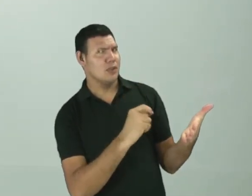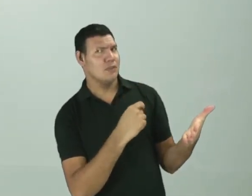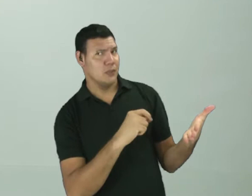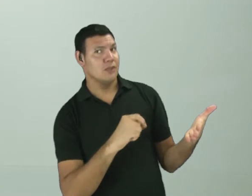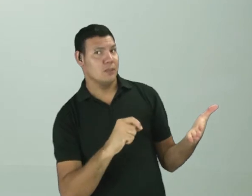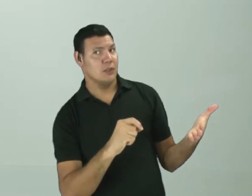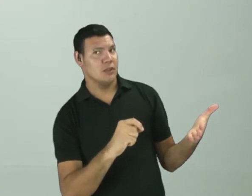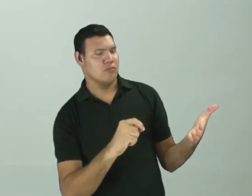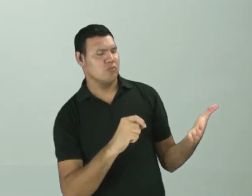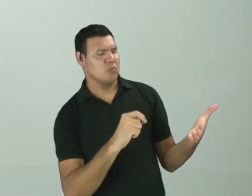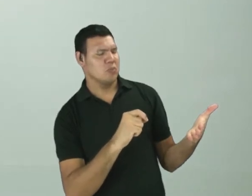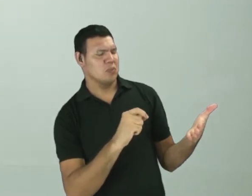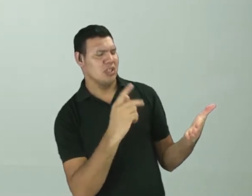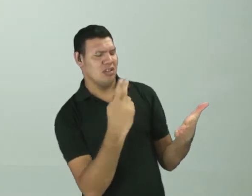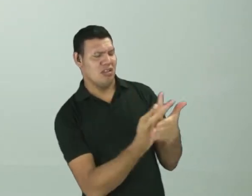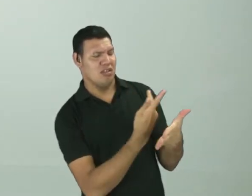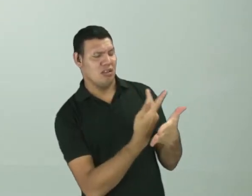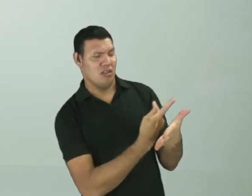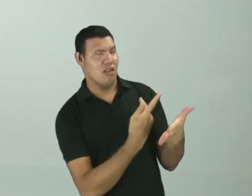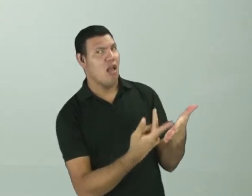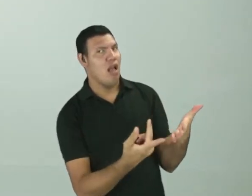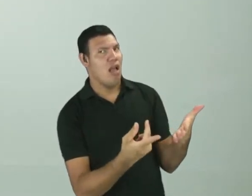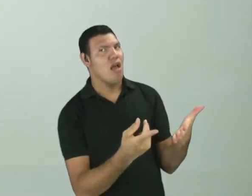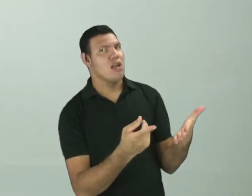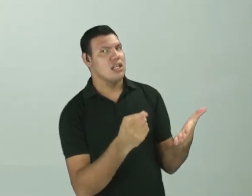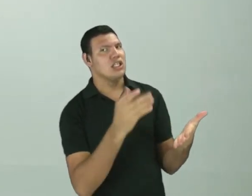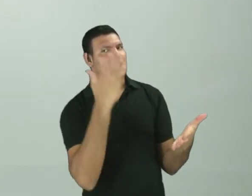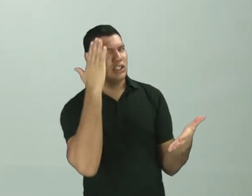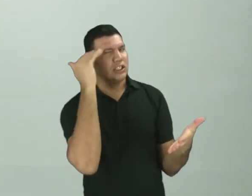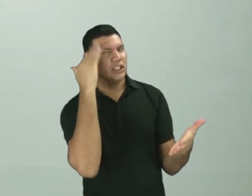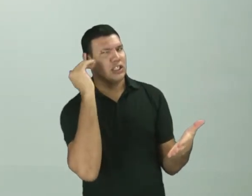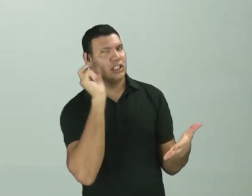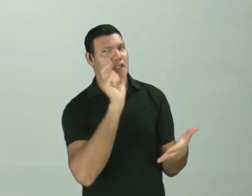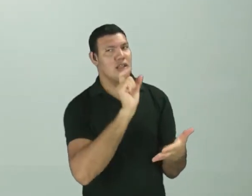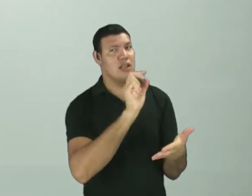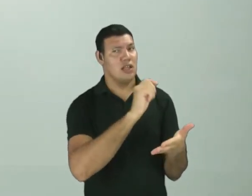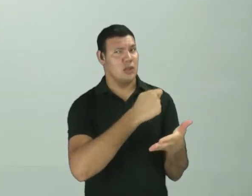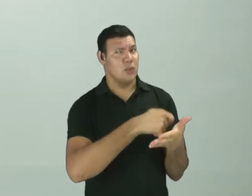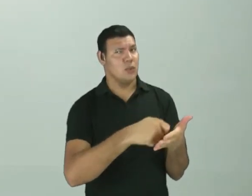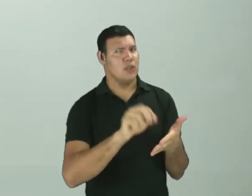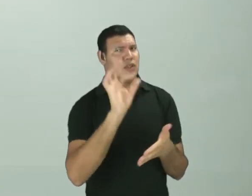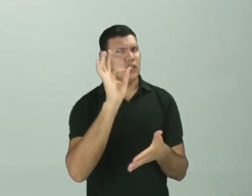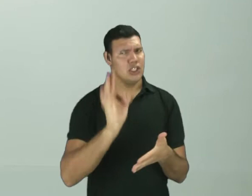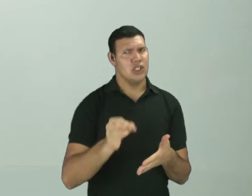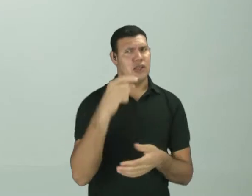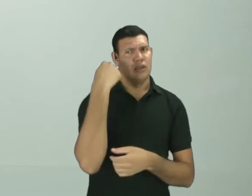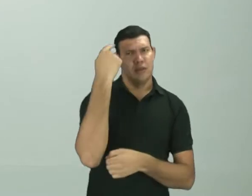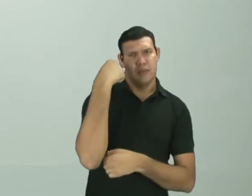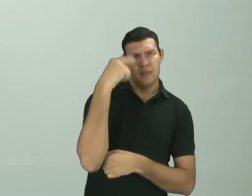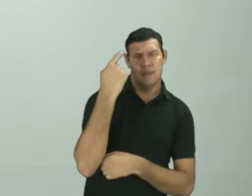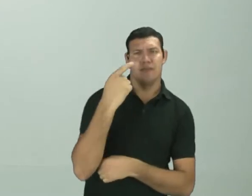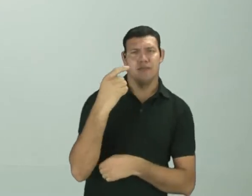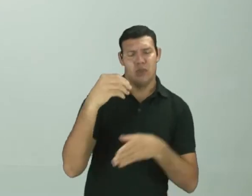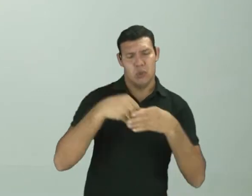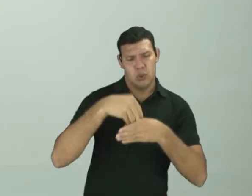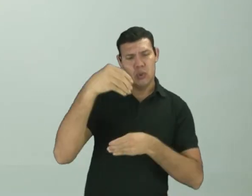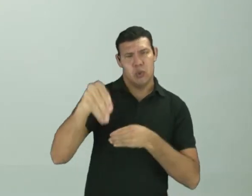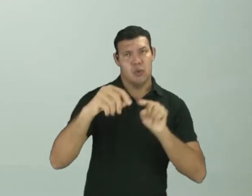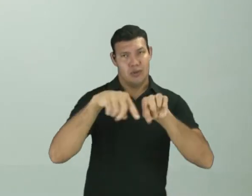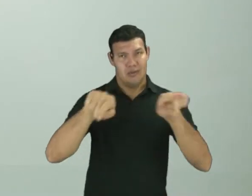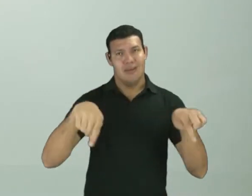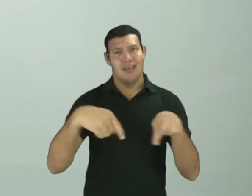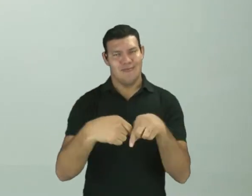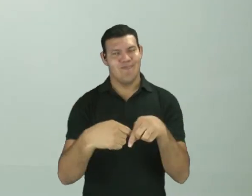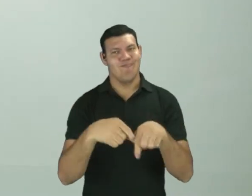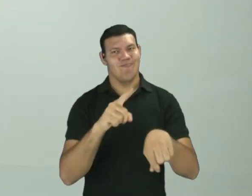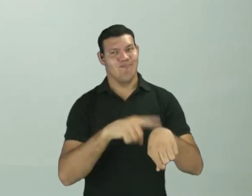gente começar a escrever direitinho em espanhol. Como nós sabemos que nós estamos fora da sala de aula, nesse momento